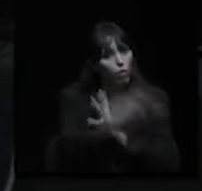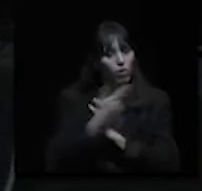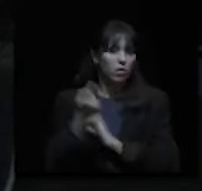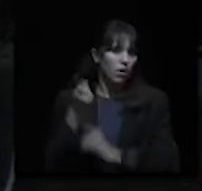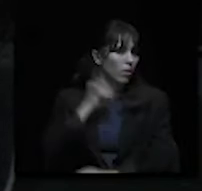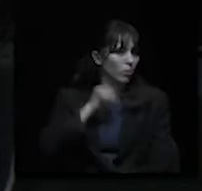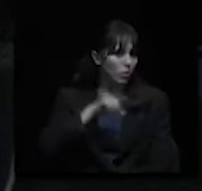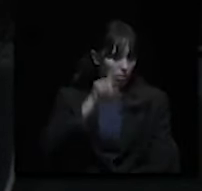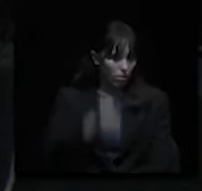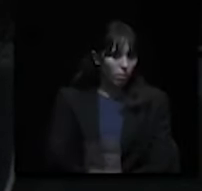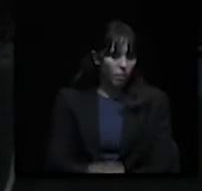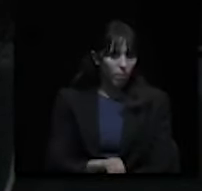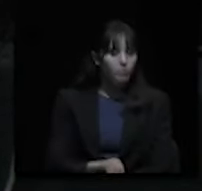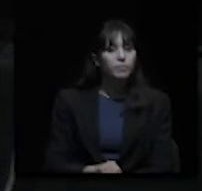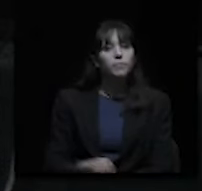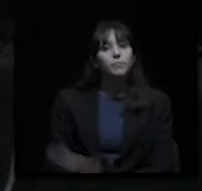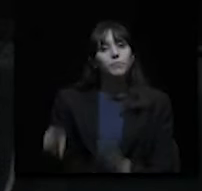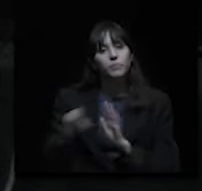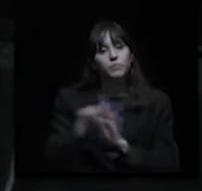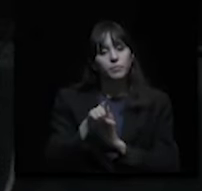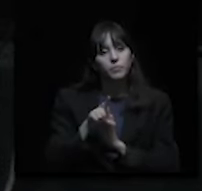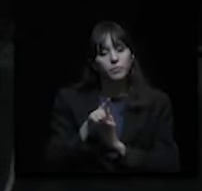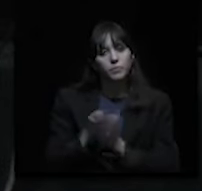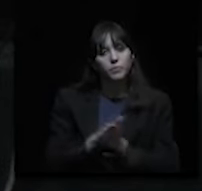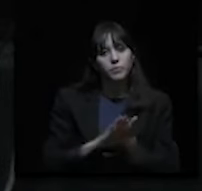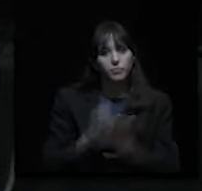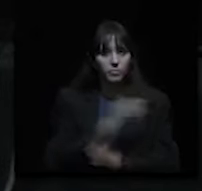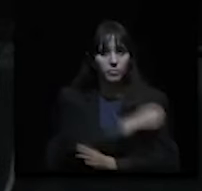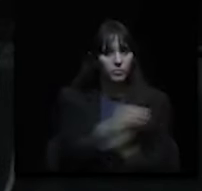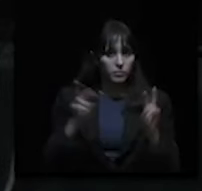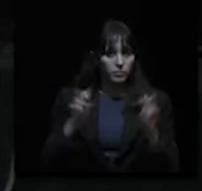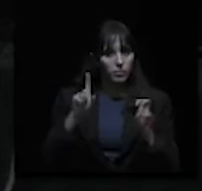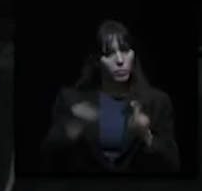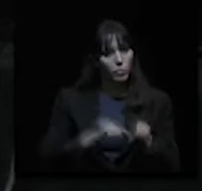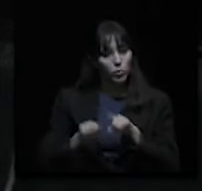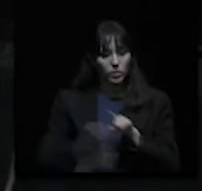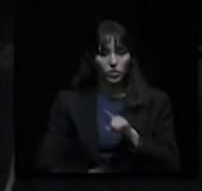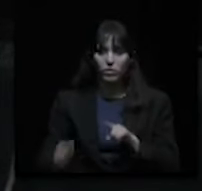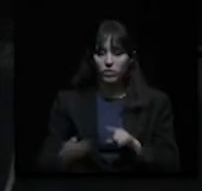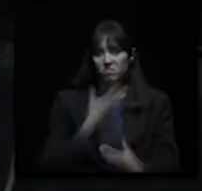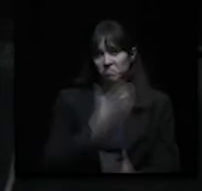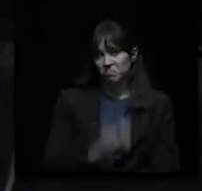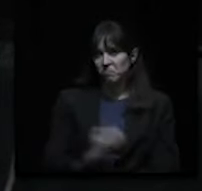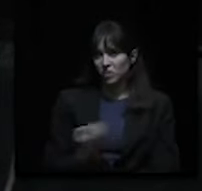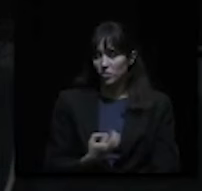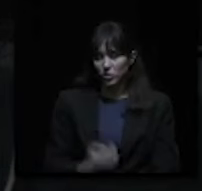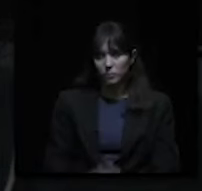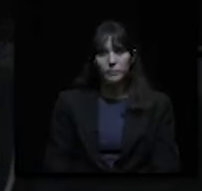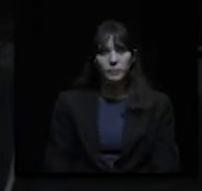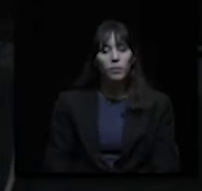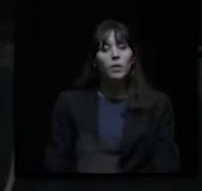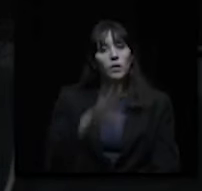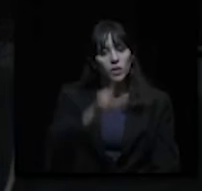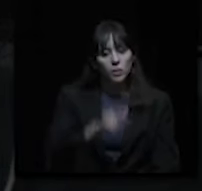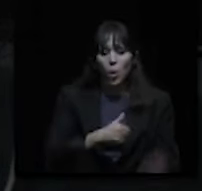como consagrado na Lei de Bases da Habitação. E também aqui a política seguida por este Executivo tem sido decepcionante. Lisboa é hoje uma cidade